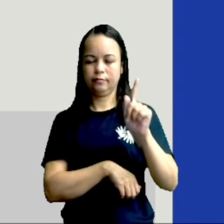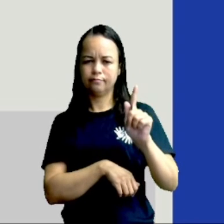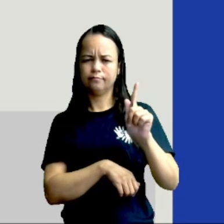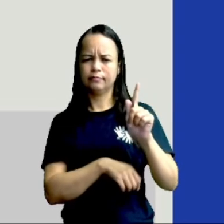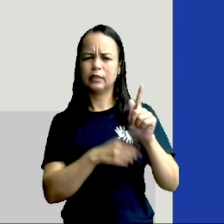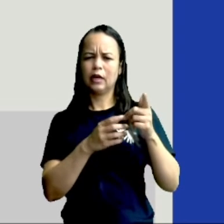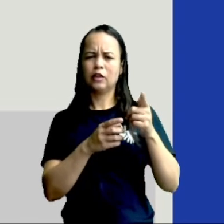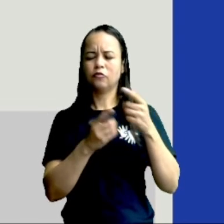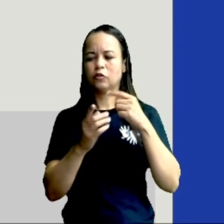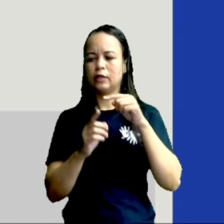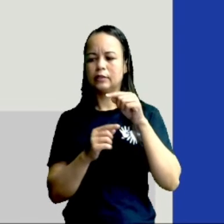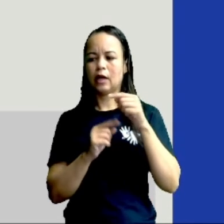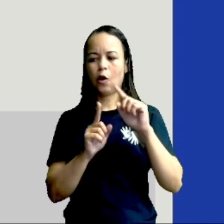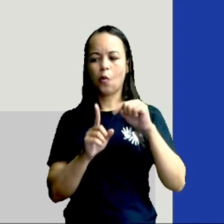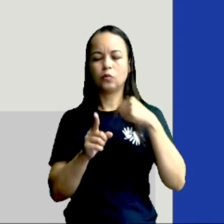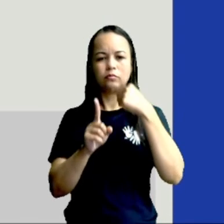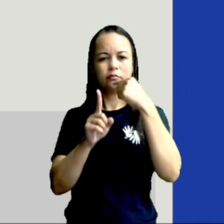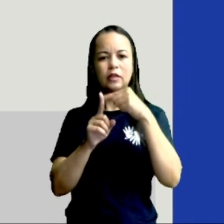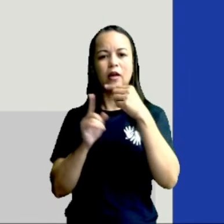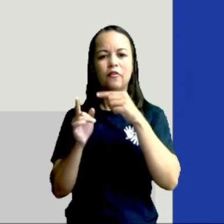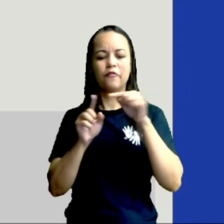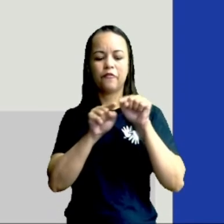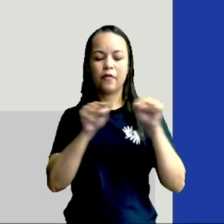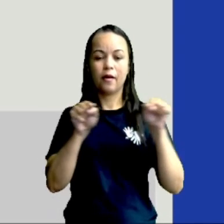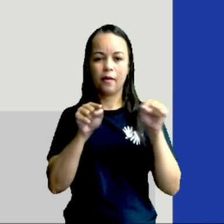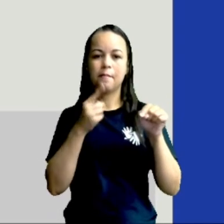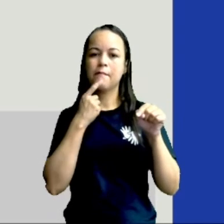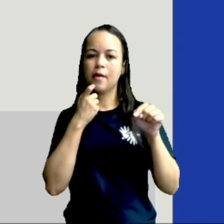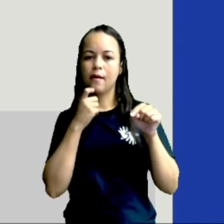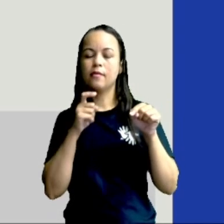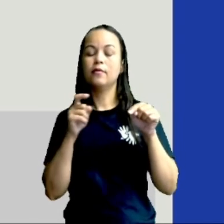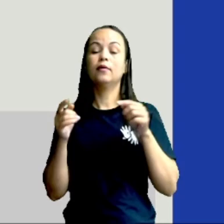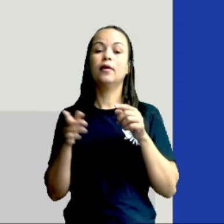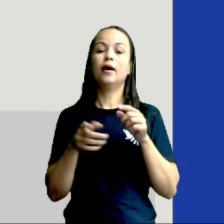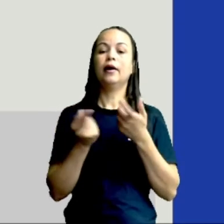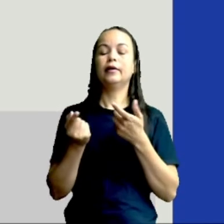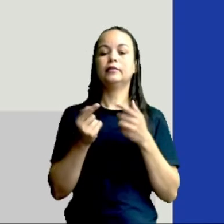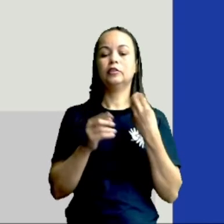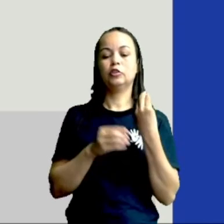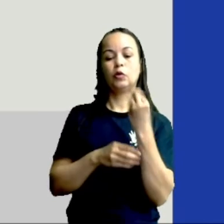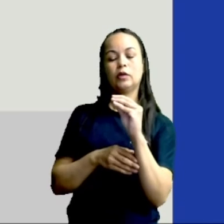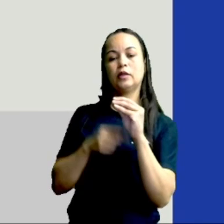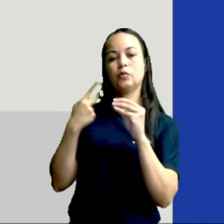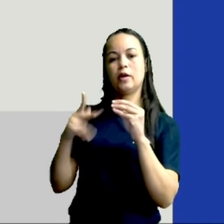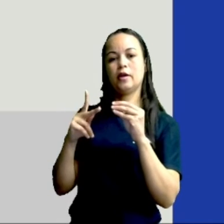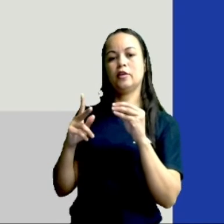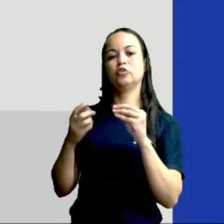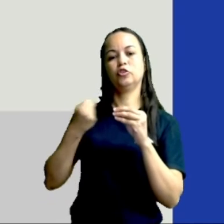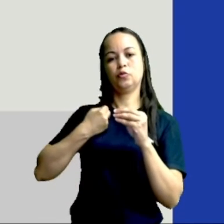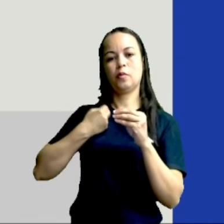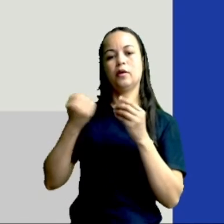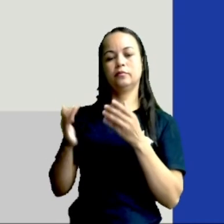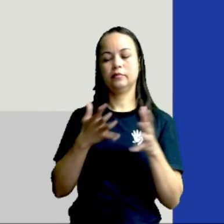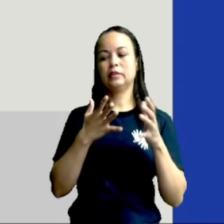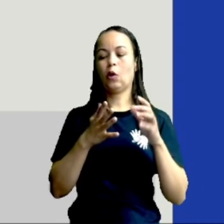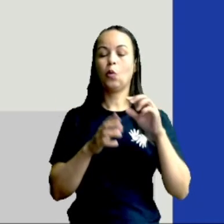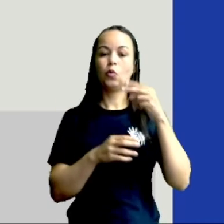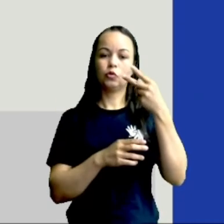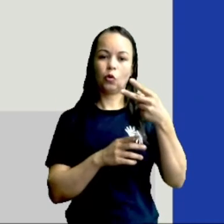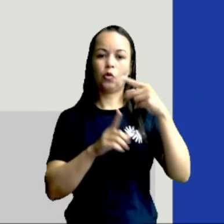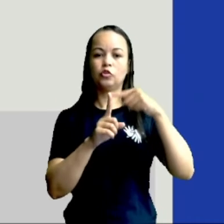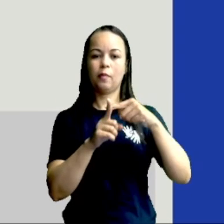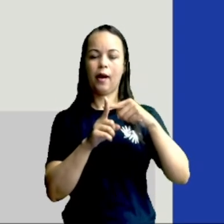acrescentar ali o tracinho vermelho em cada lado, adicionando este valor. Porque aí eu vou botar o quê? 2 mais